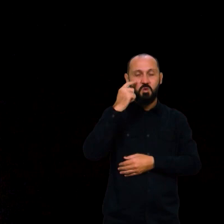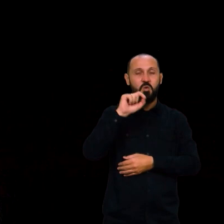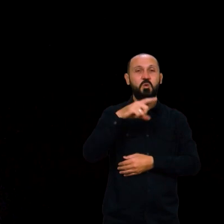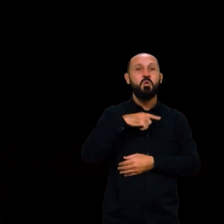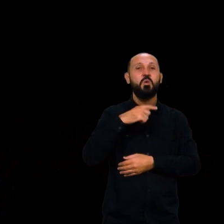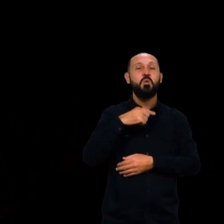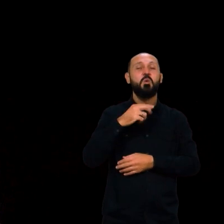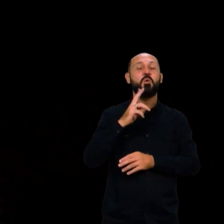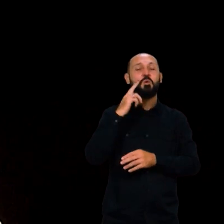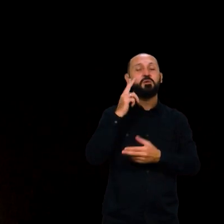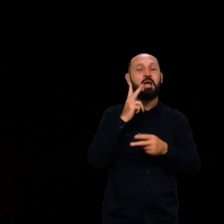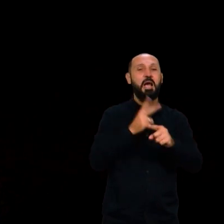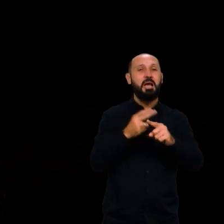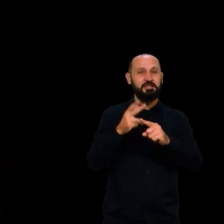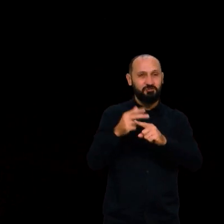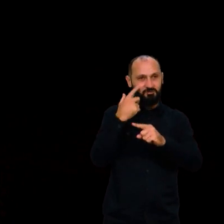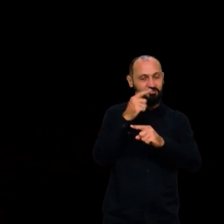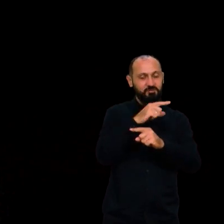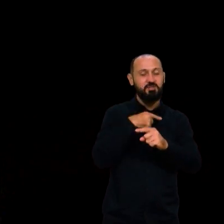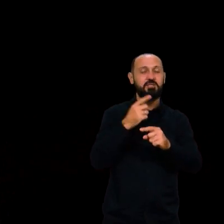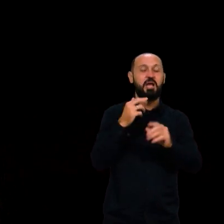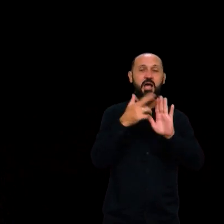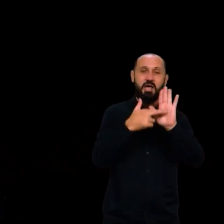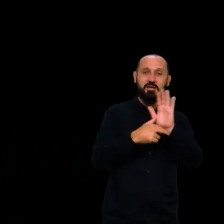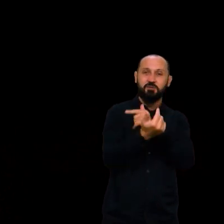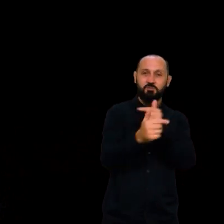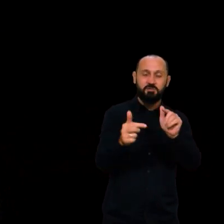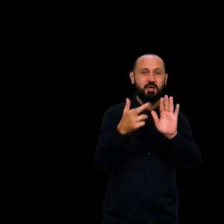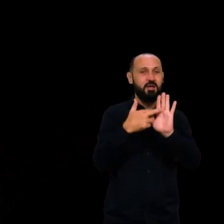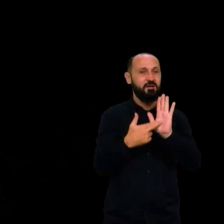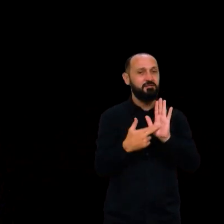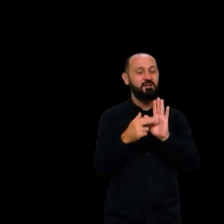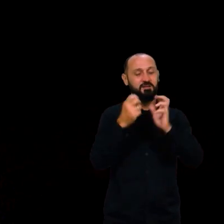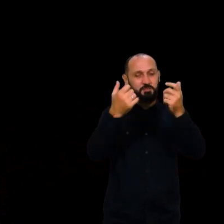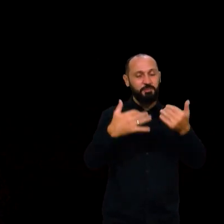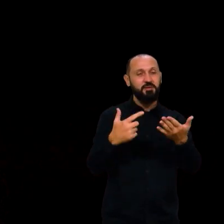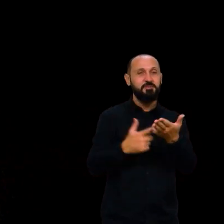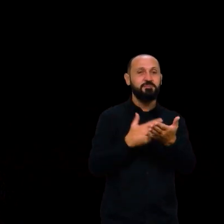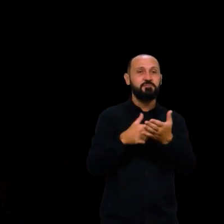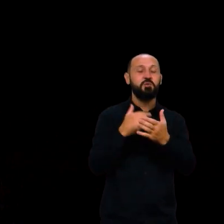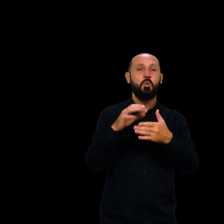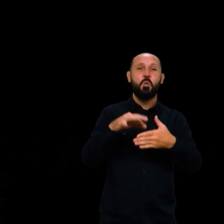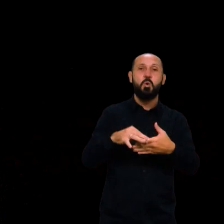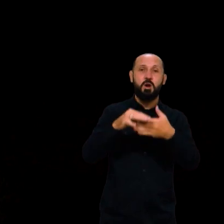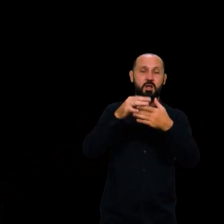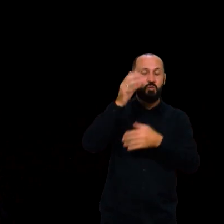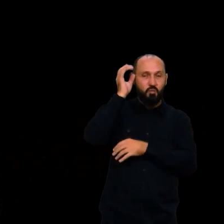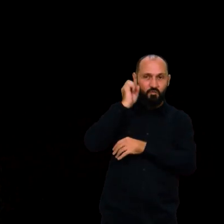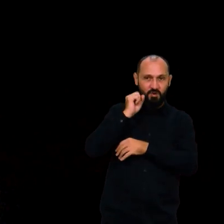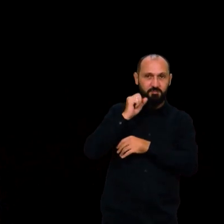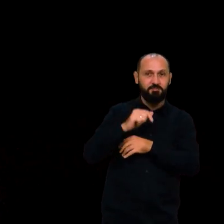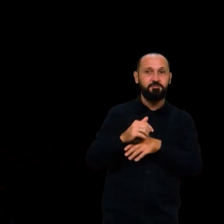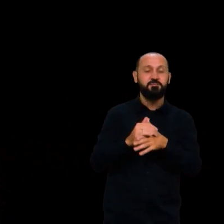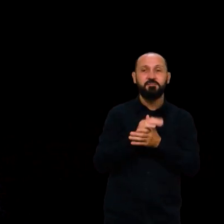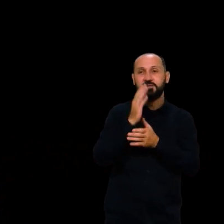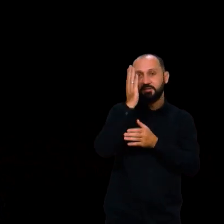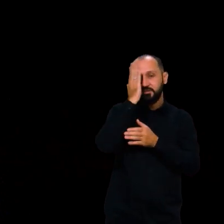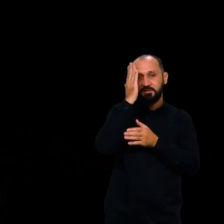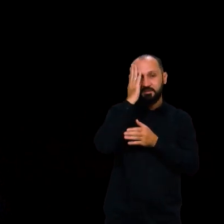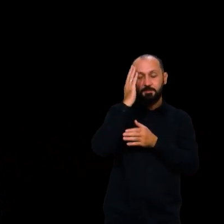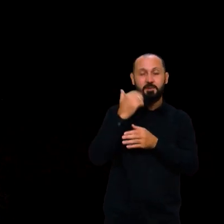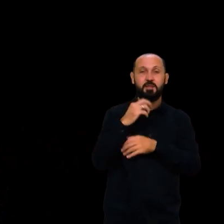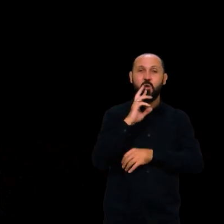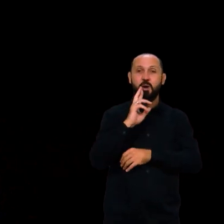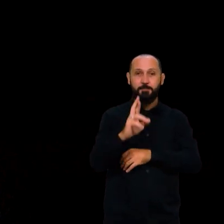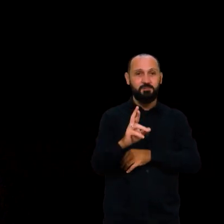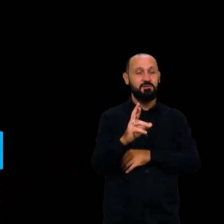da Netflix, que é A Regra Não Ter Regras, que é um livro recente até, que ele fala exatamente disso. Essa questão do líder ouvir, saber